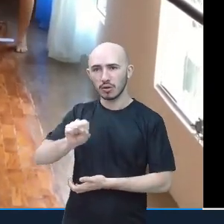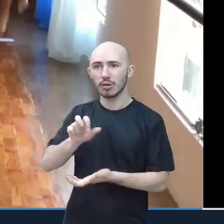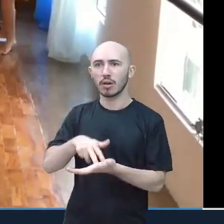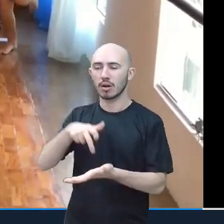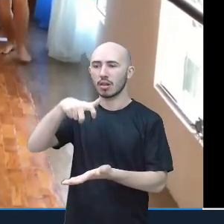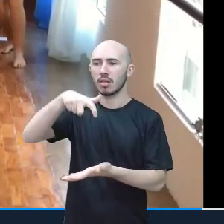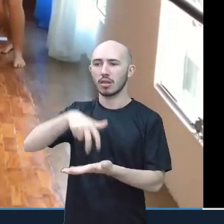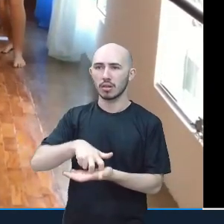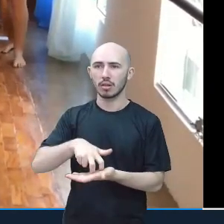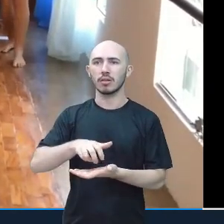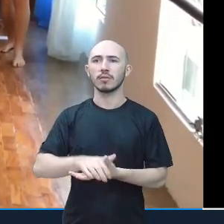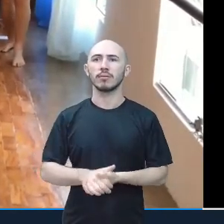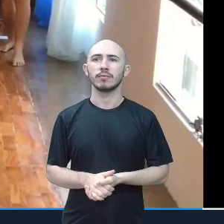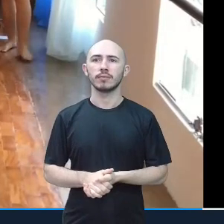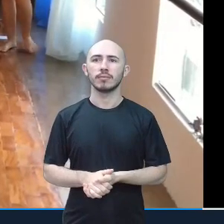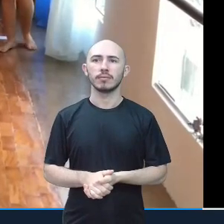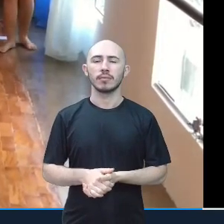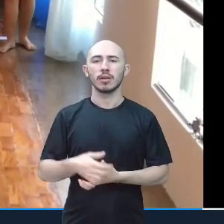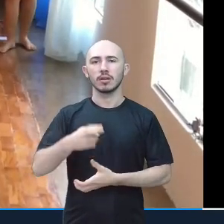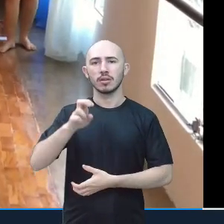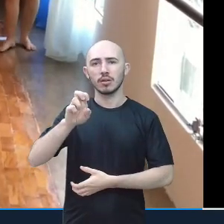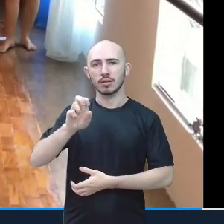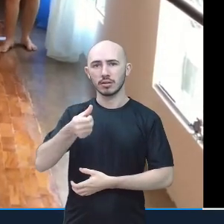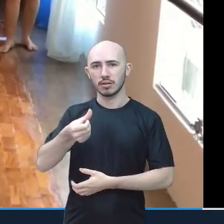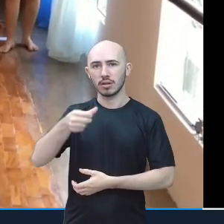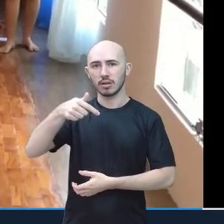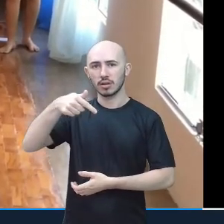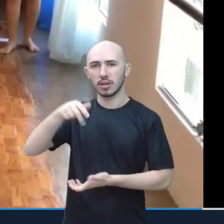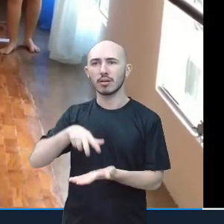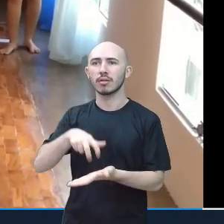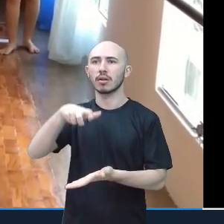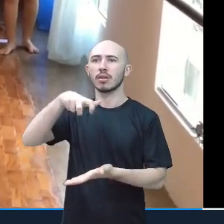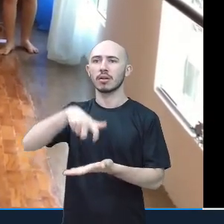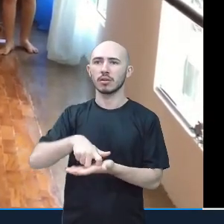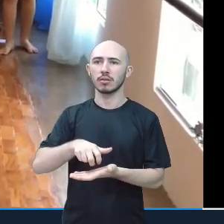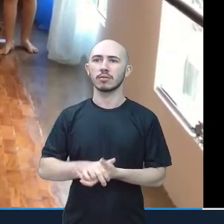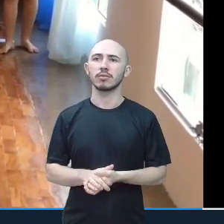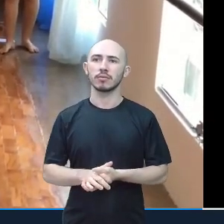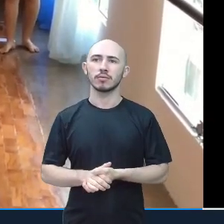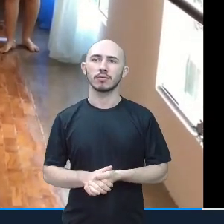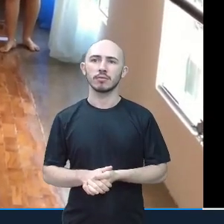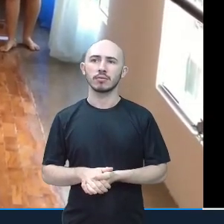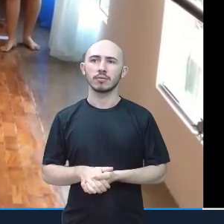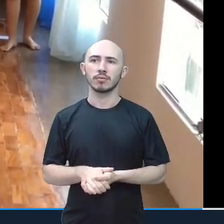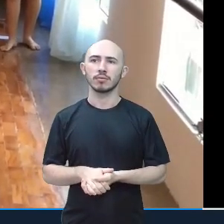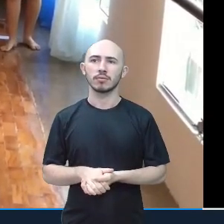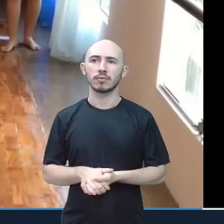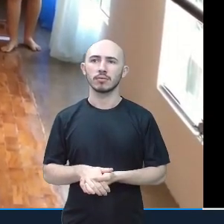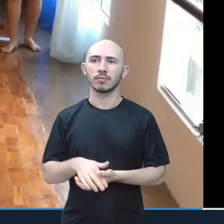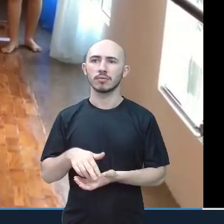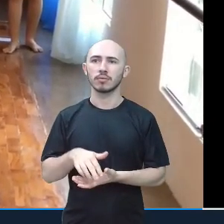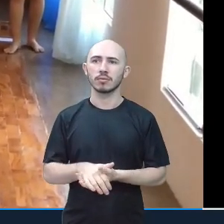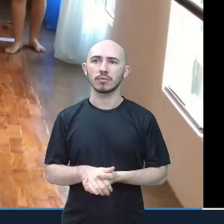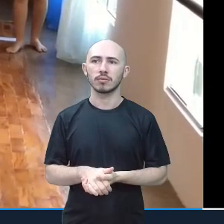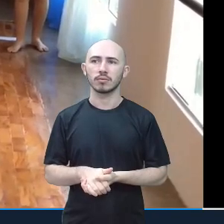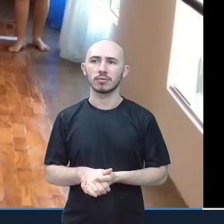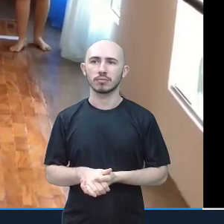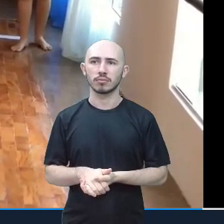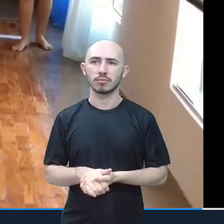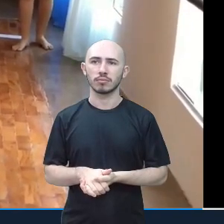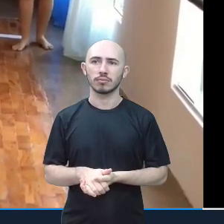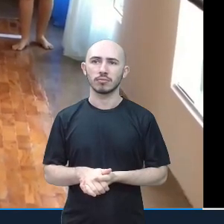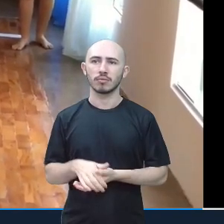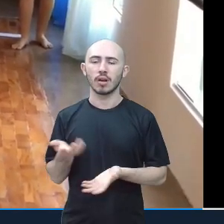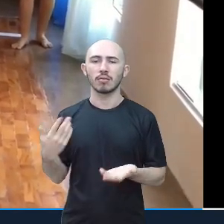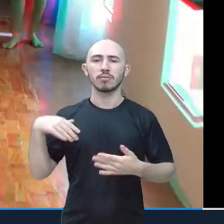pulo, tchá, tchá. Lembra da bola? Faz isso aqui, ó. Bum. Ok? Corro e tento pegar minha bolsa de